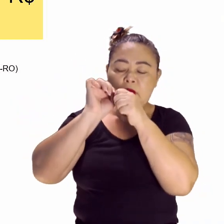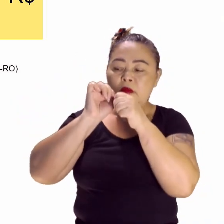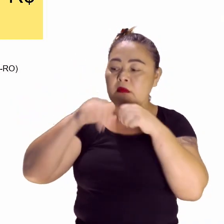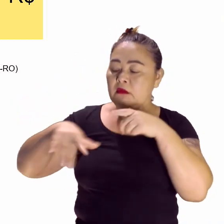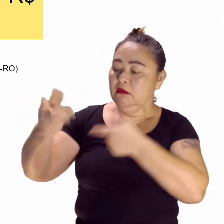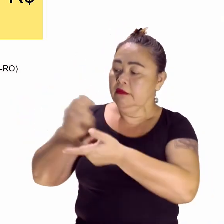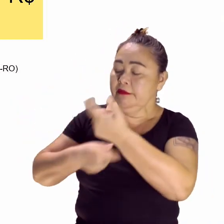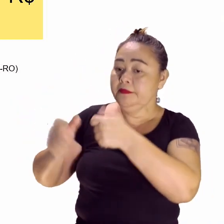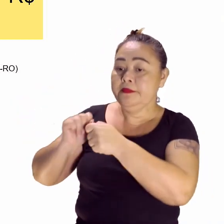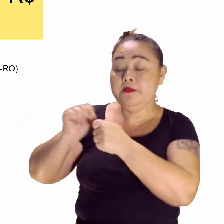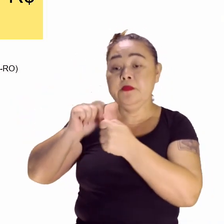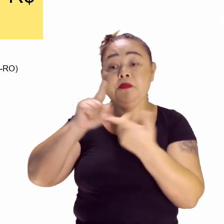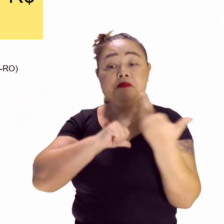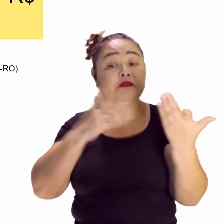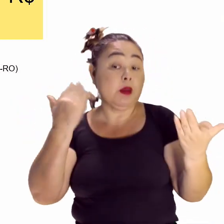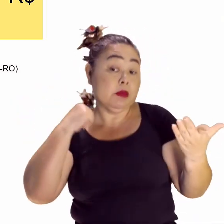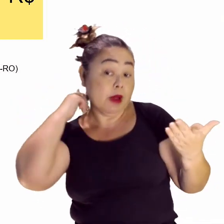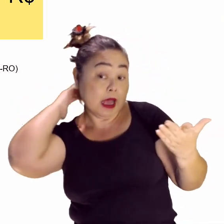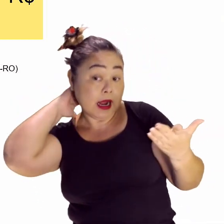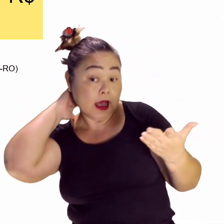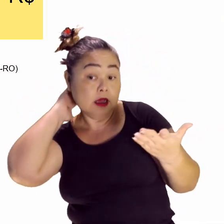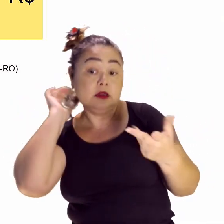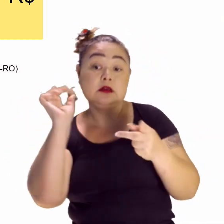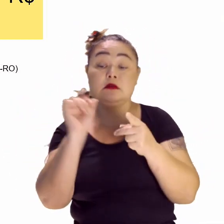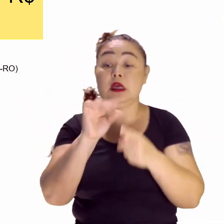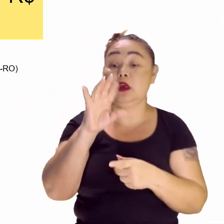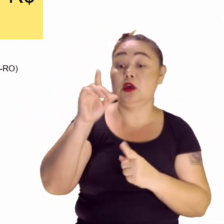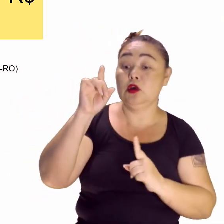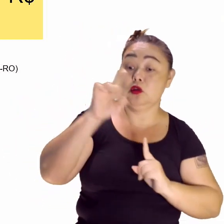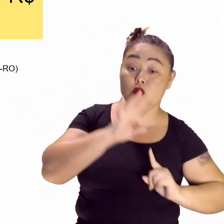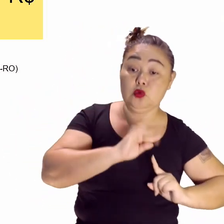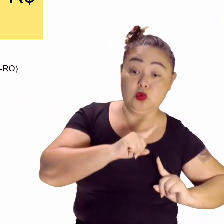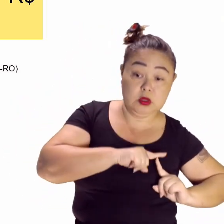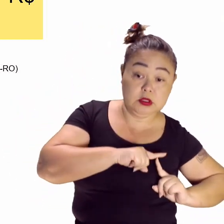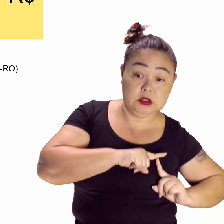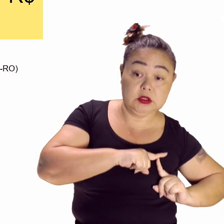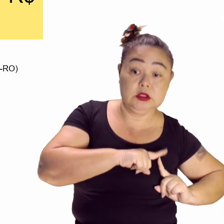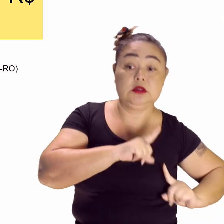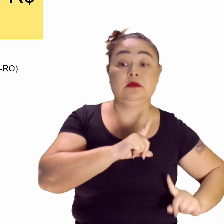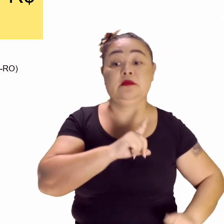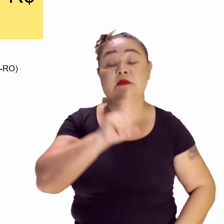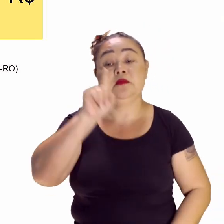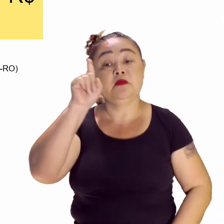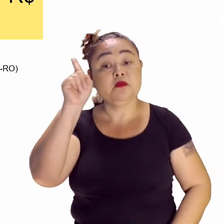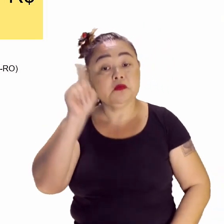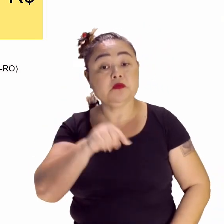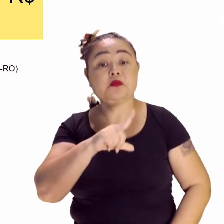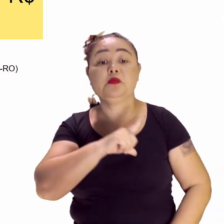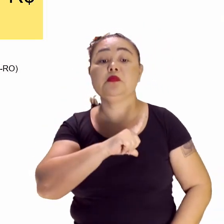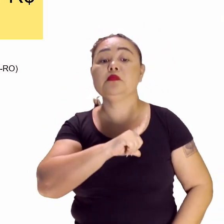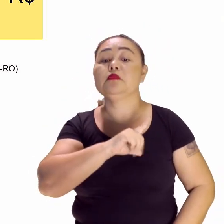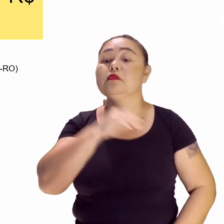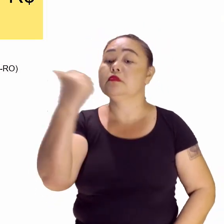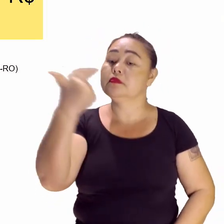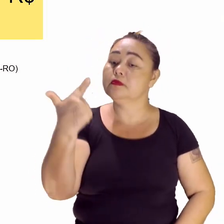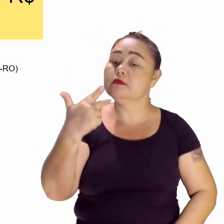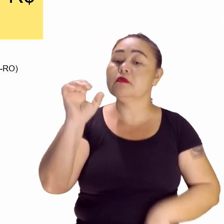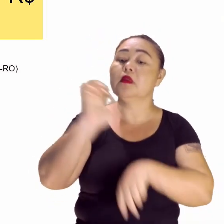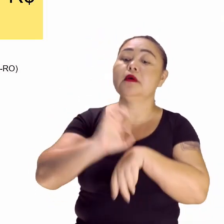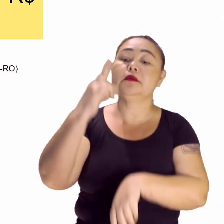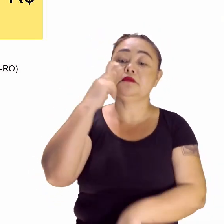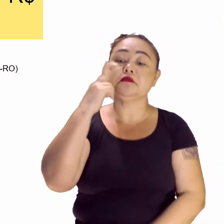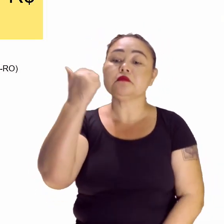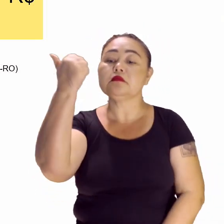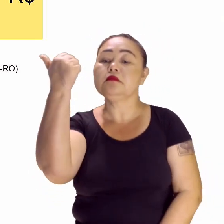agronegócio sempre tem parar sempre tem um Tocantins e Rondônia aí nessa liderança da primeira segunda terceira